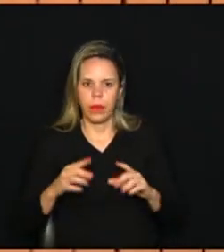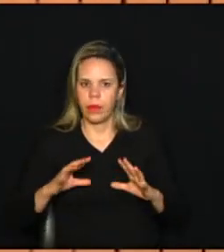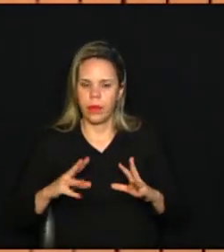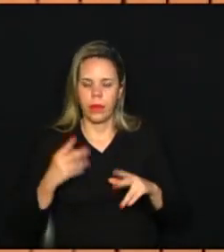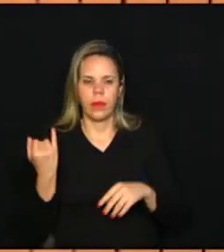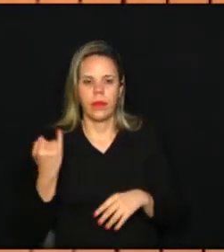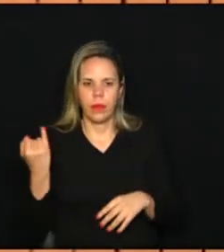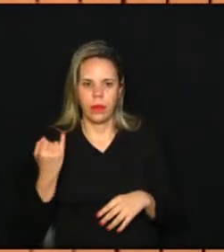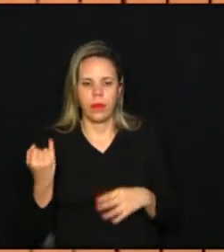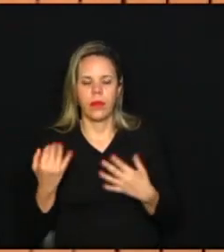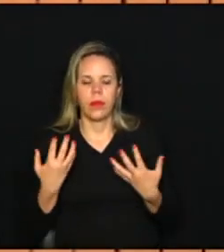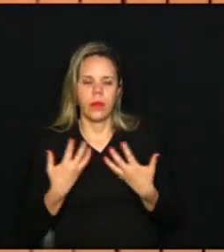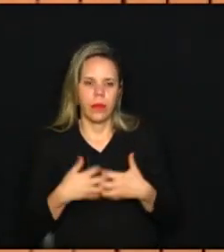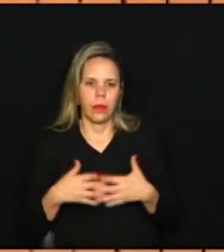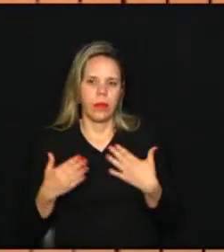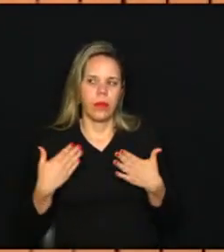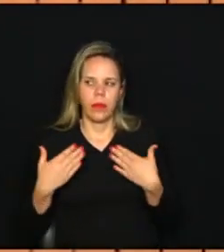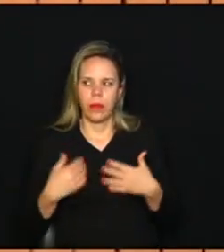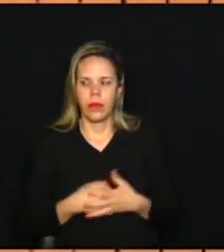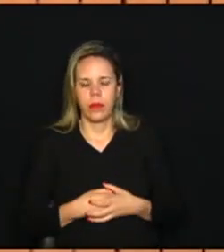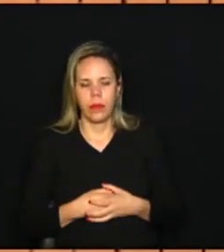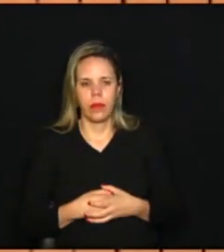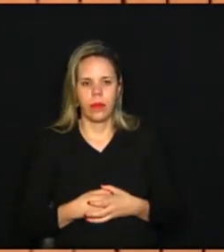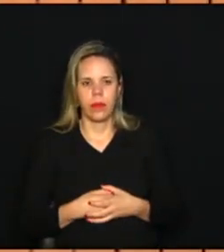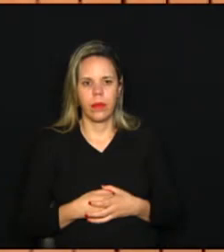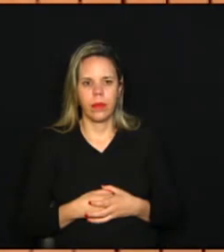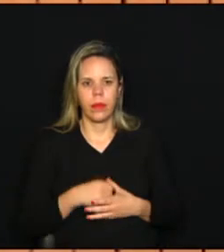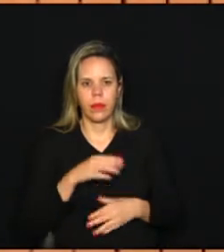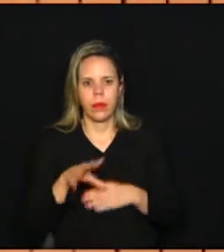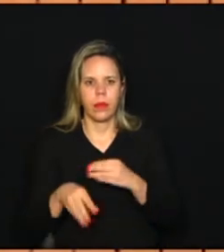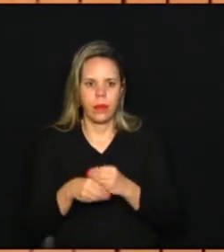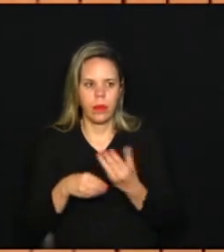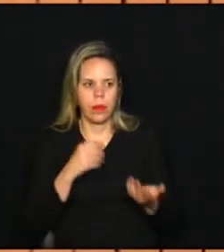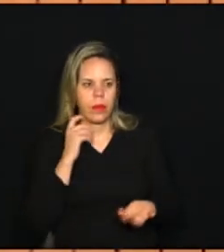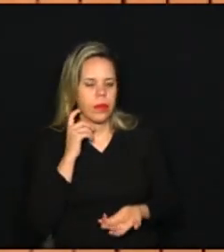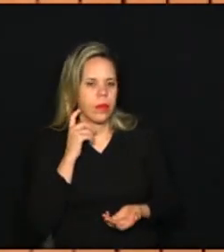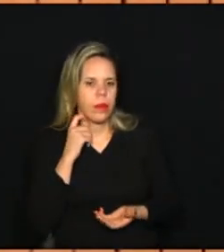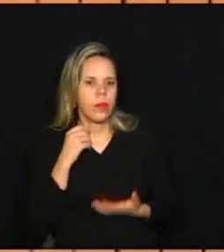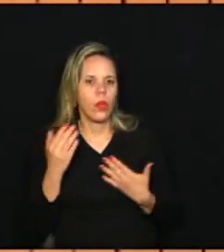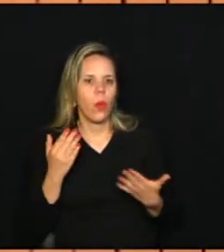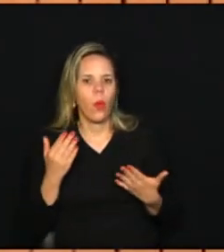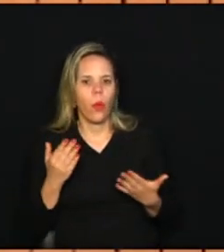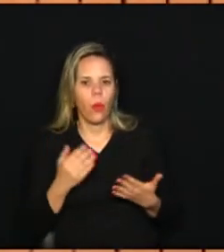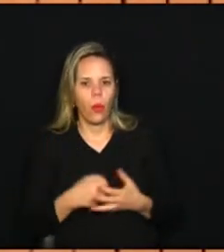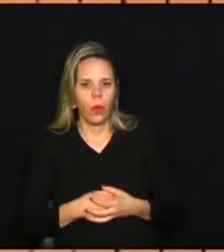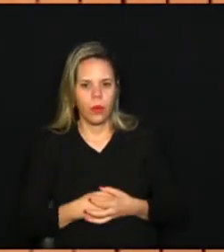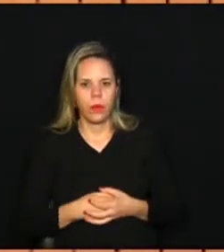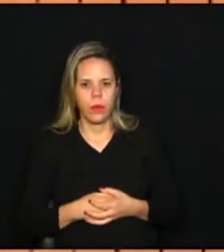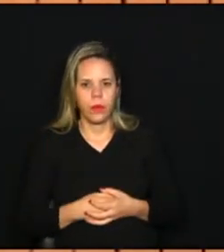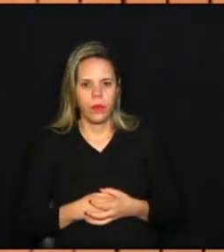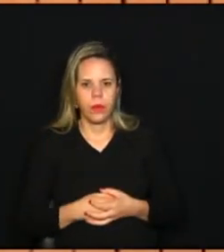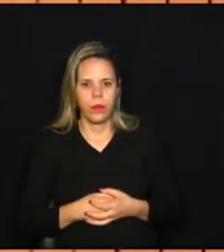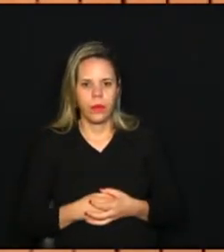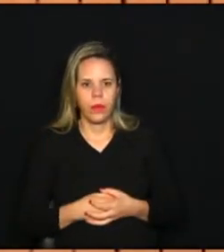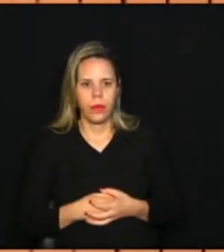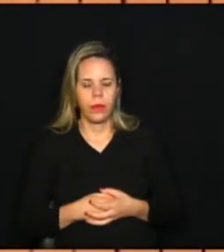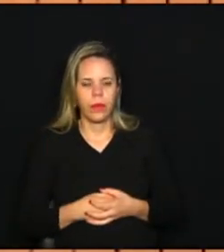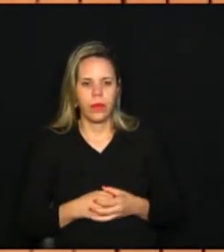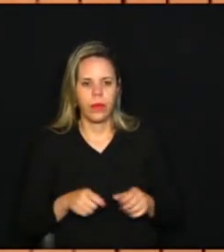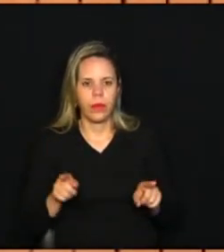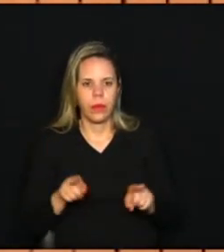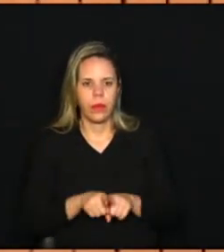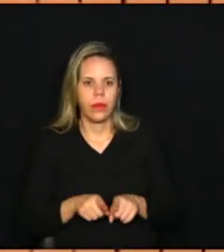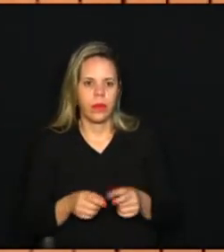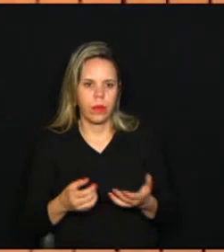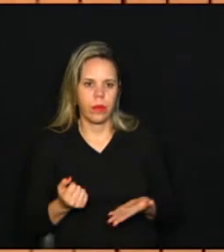importante que a gente discuta, né, quando da sua implementação, quais seriam as condições, qual